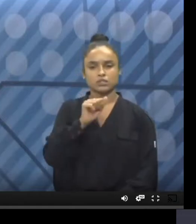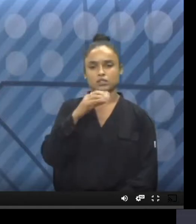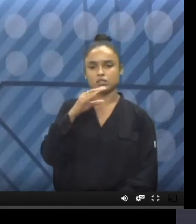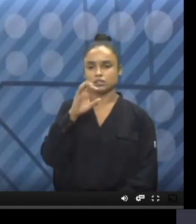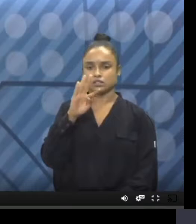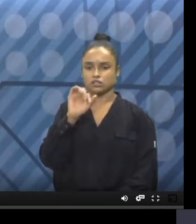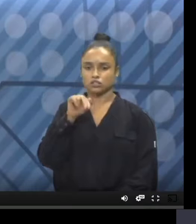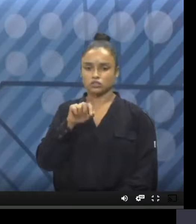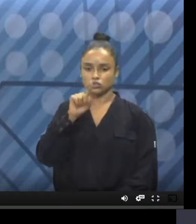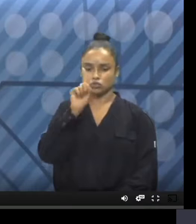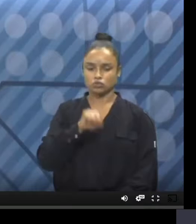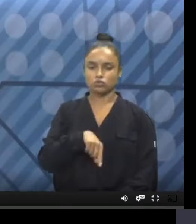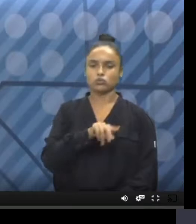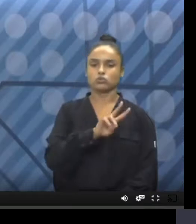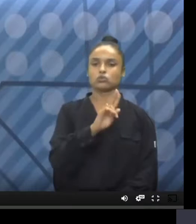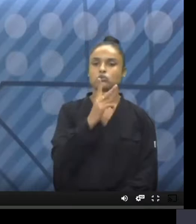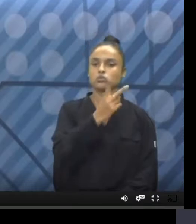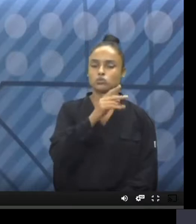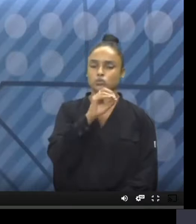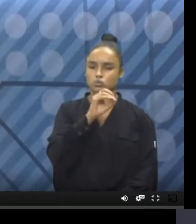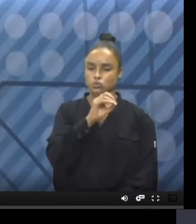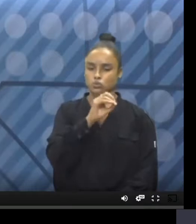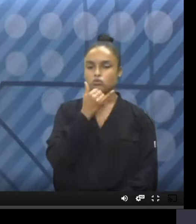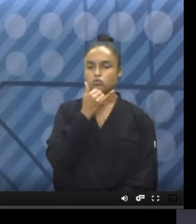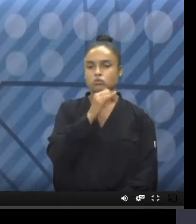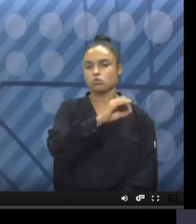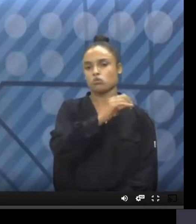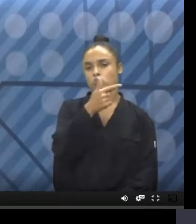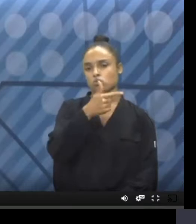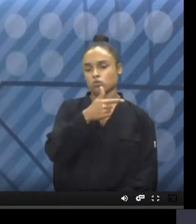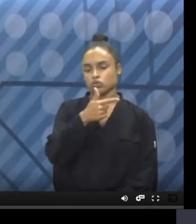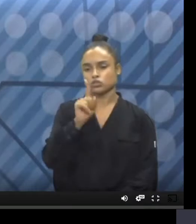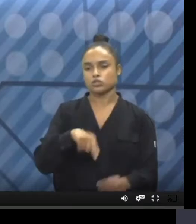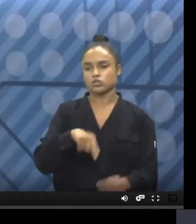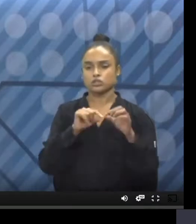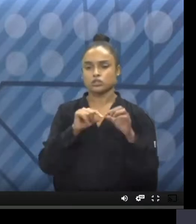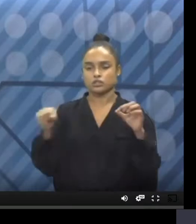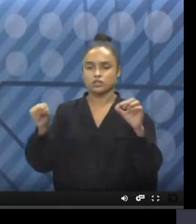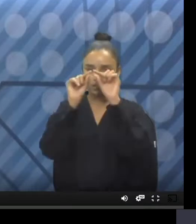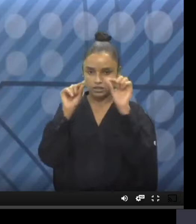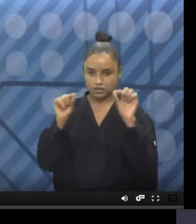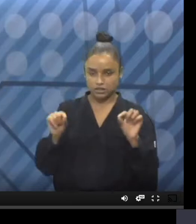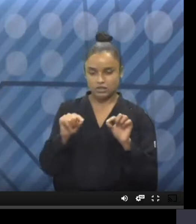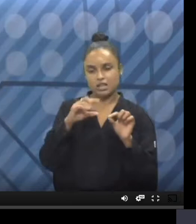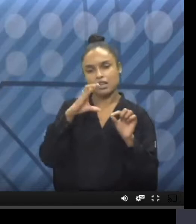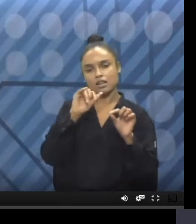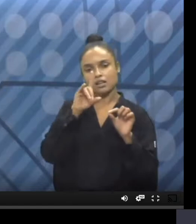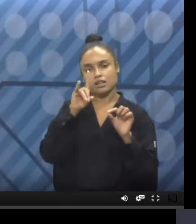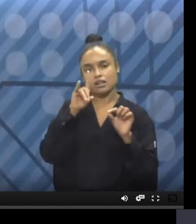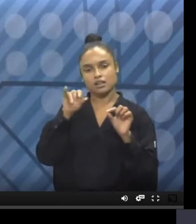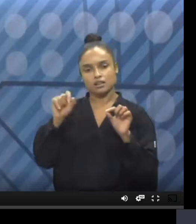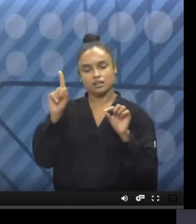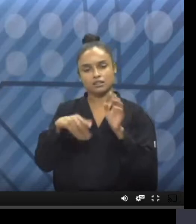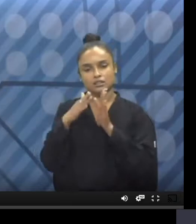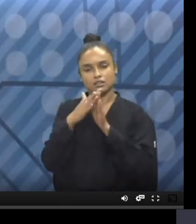heteroátomo, o oxigênio, ele se encontra nas cadeias laterais, sendo que no aldeído